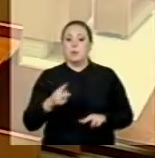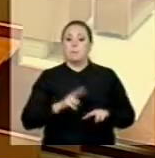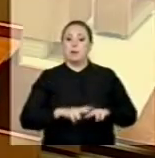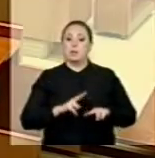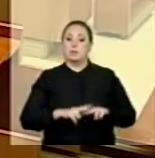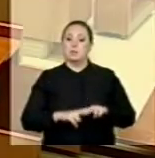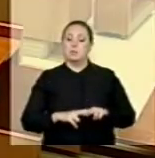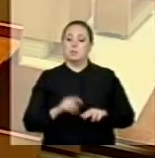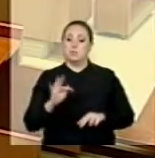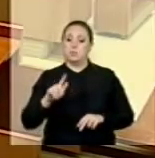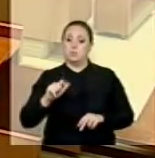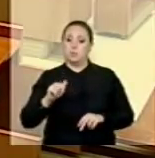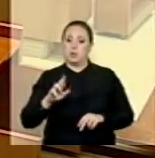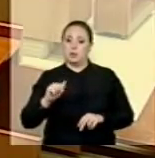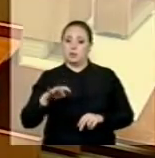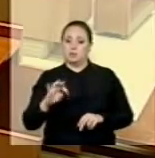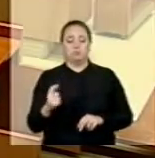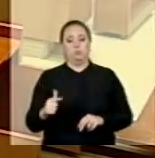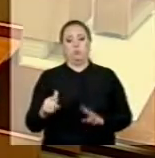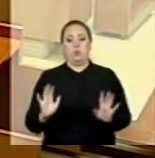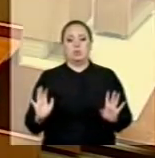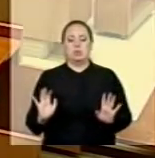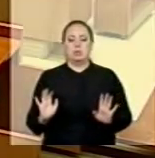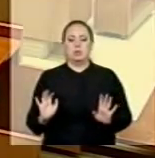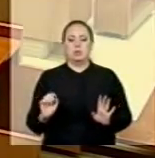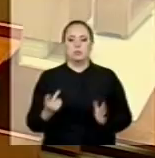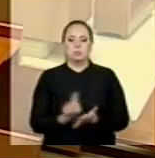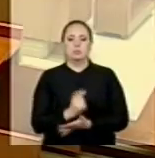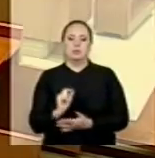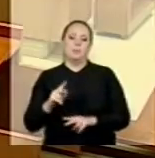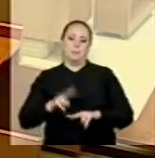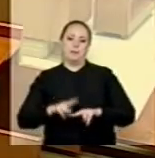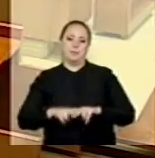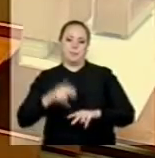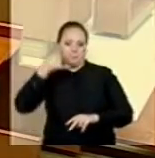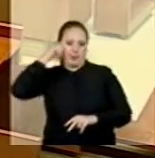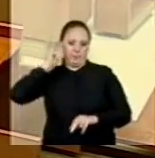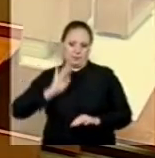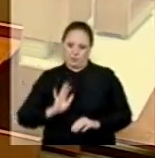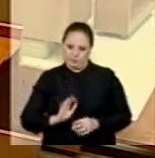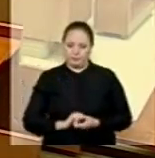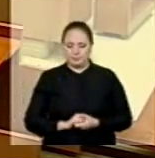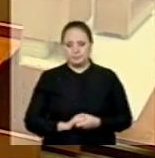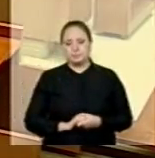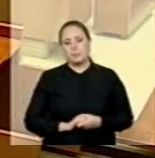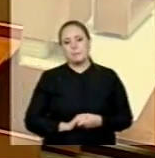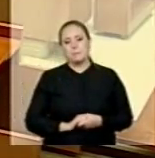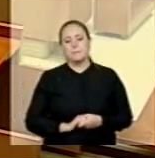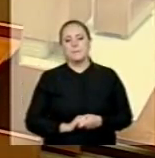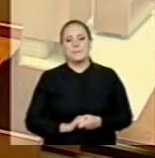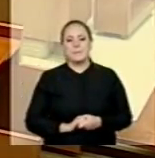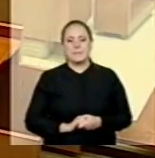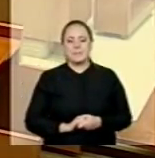Casa Legislativa, não se chega, evidentemente, à preventiva. Vale dizer, a